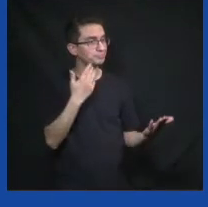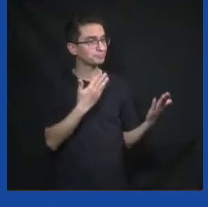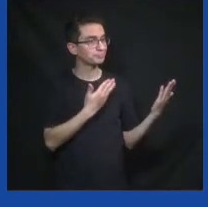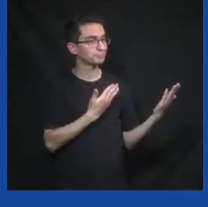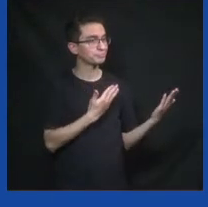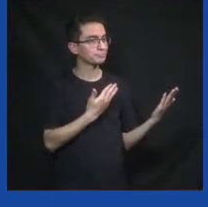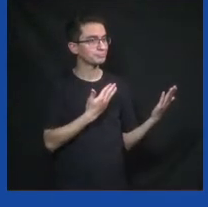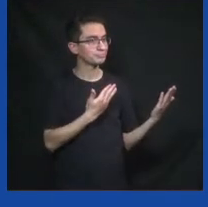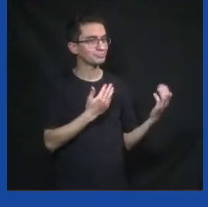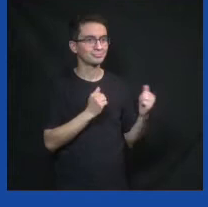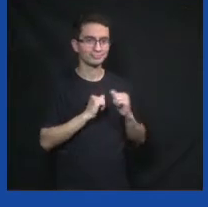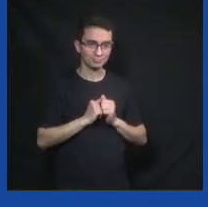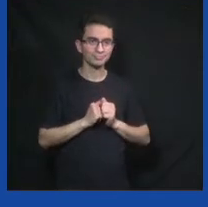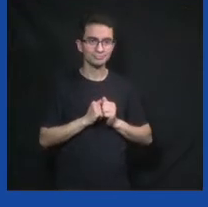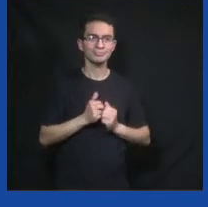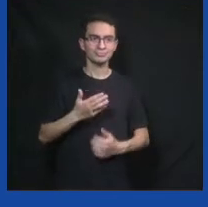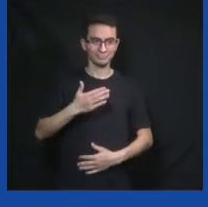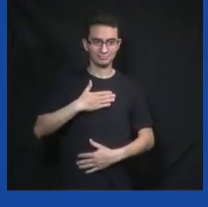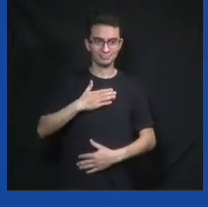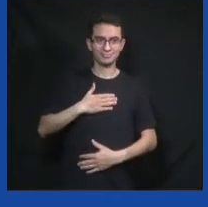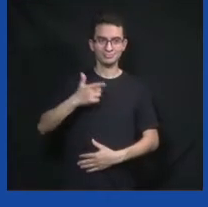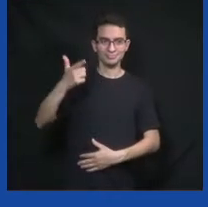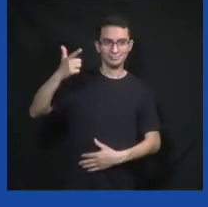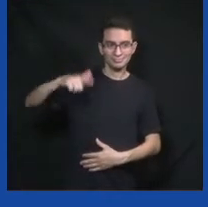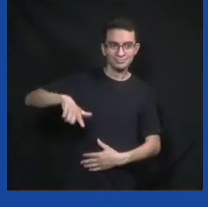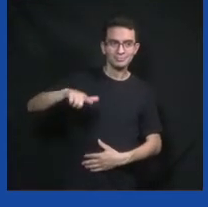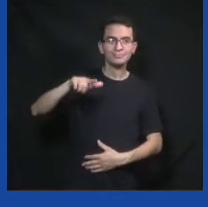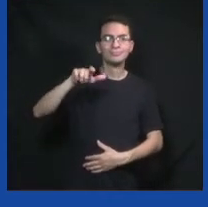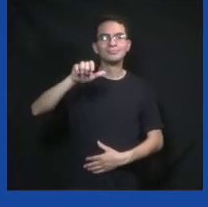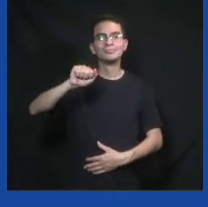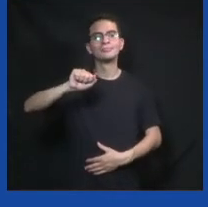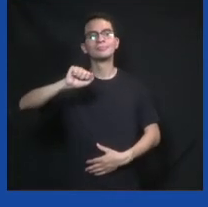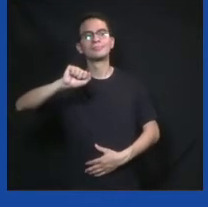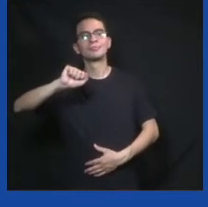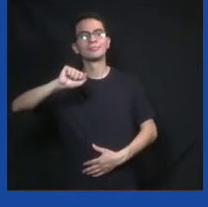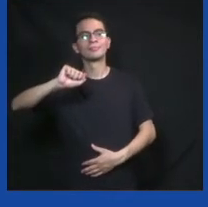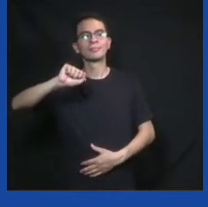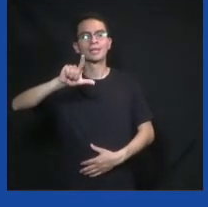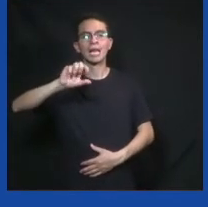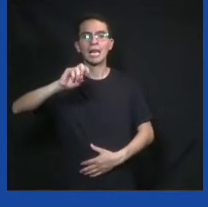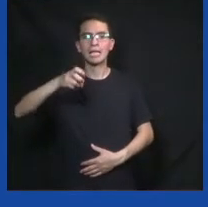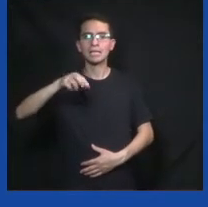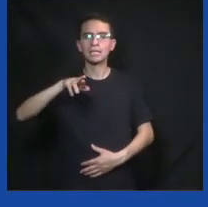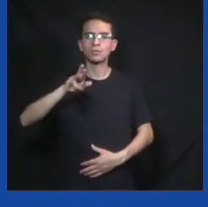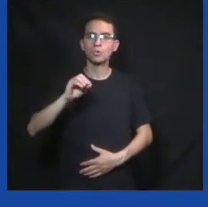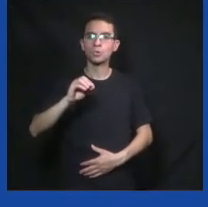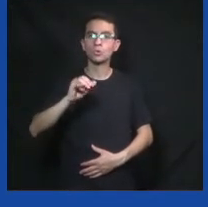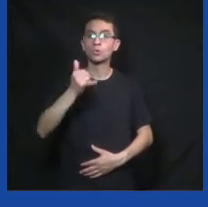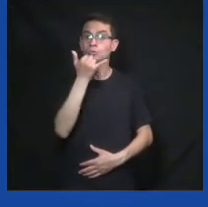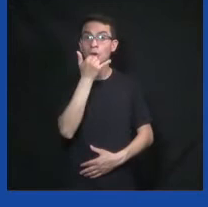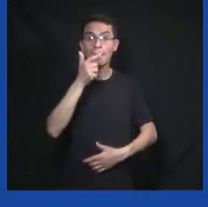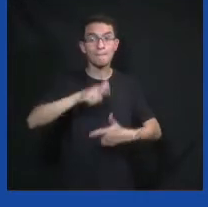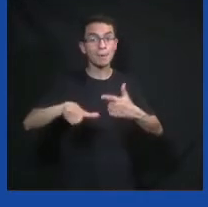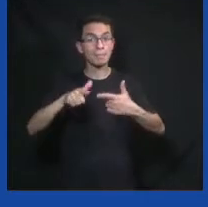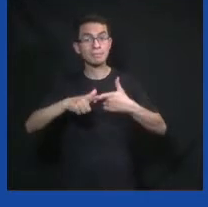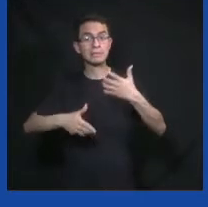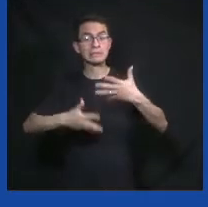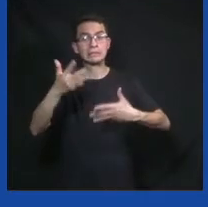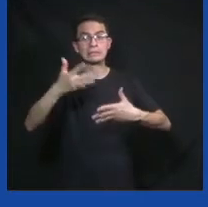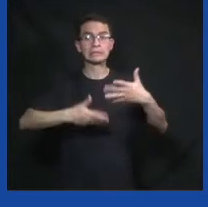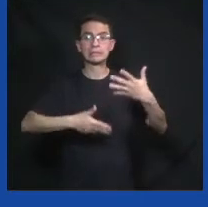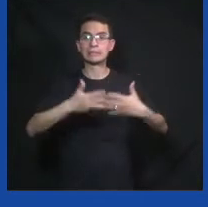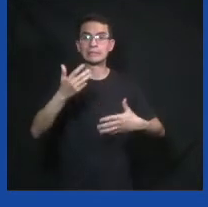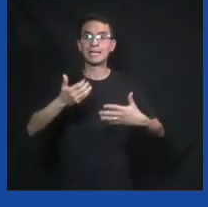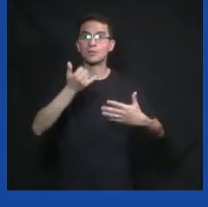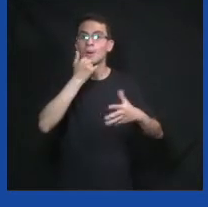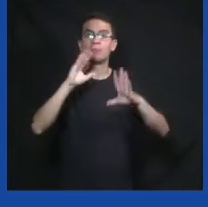um segundinho. Aproveito para pedir desculpa que eu devo estar com algum problema aqui técnico e às vezes eu desapareço da tela. Me